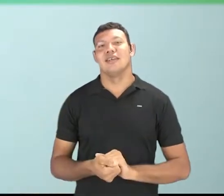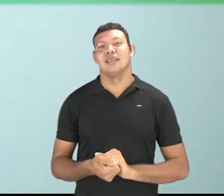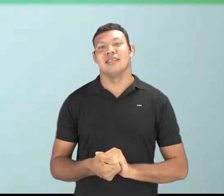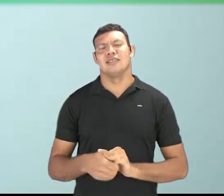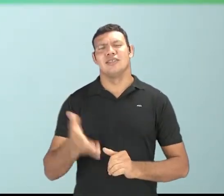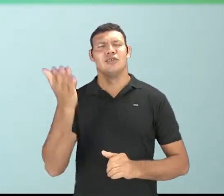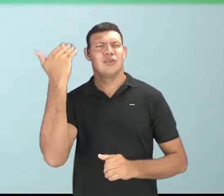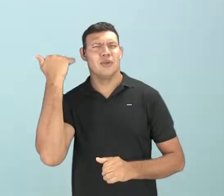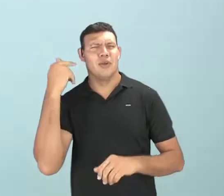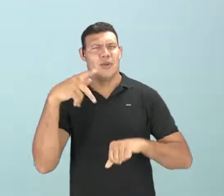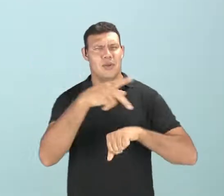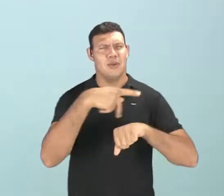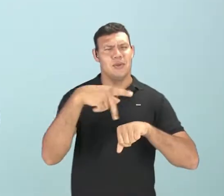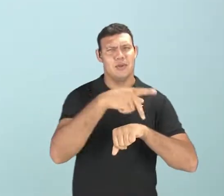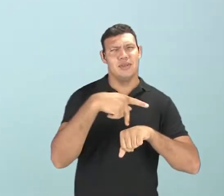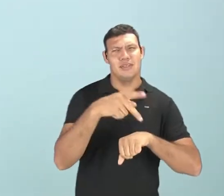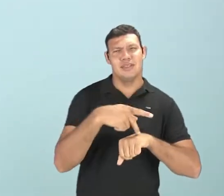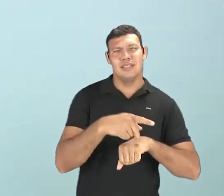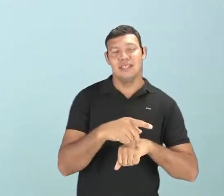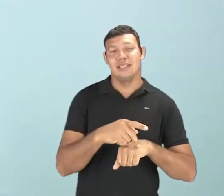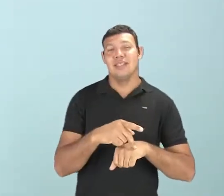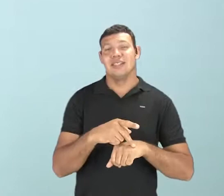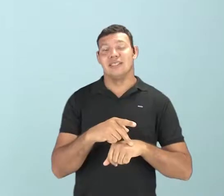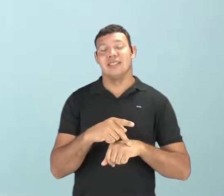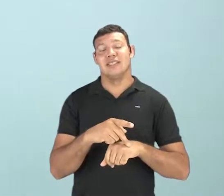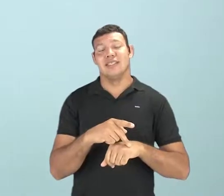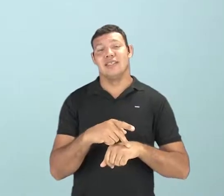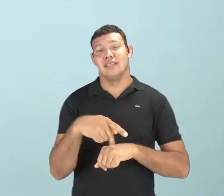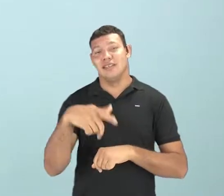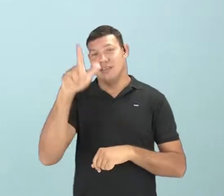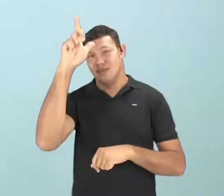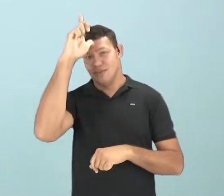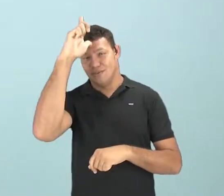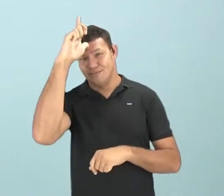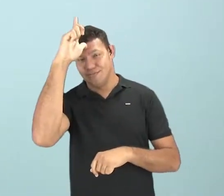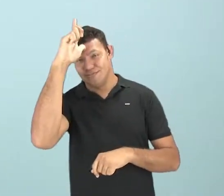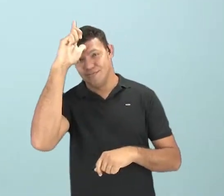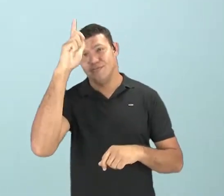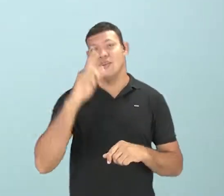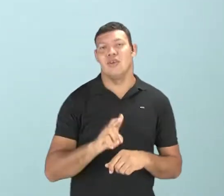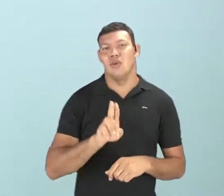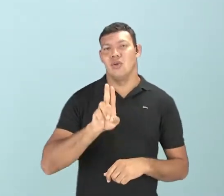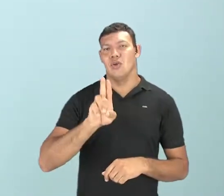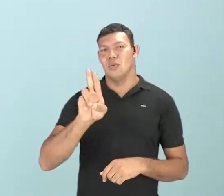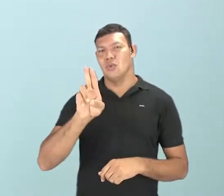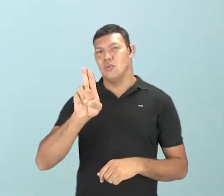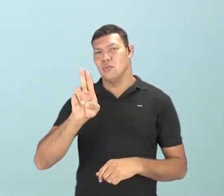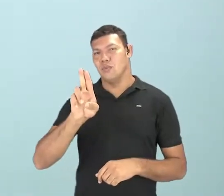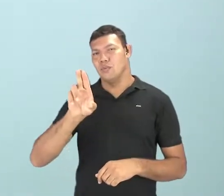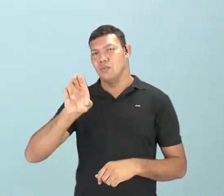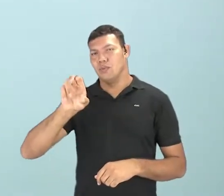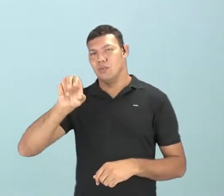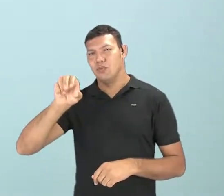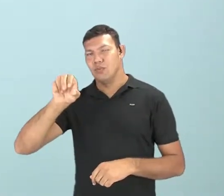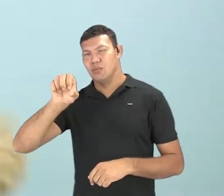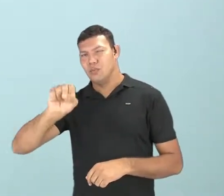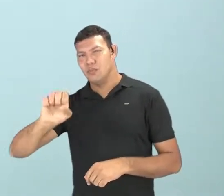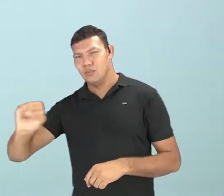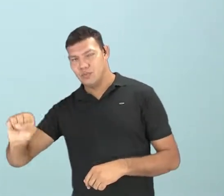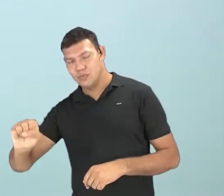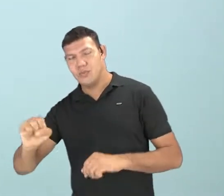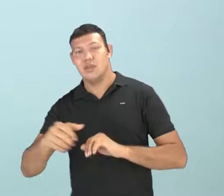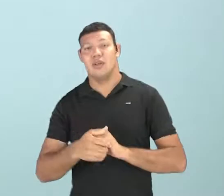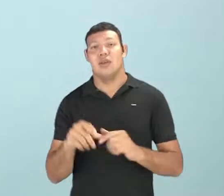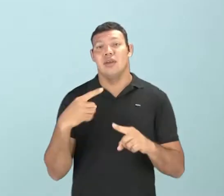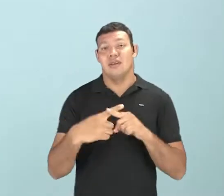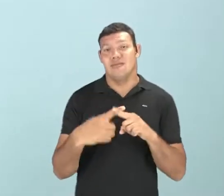União Soviética, né? Já que a União Soviética ela vai estar influenciando o mundo, no mundo se tornar um mundo bipolar dentro da